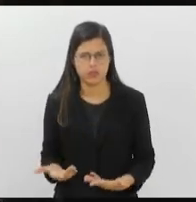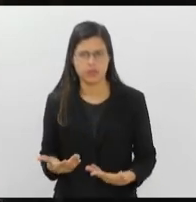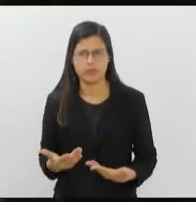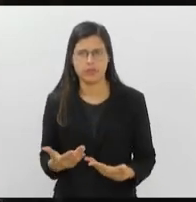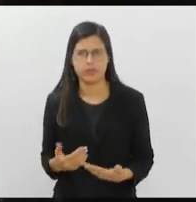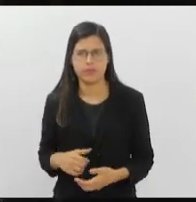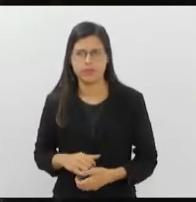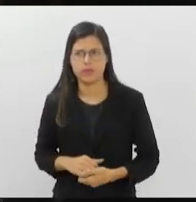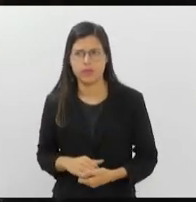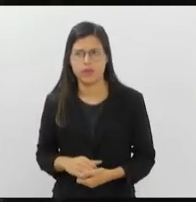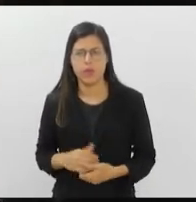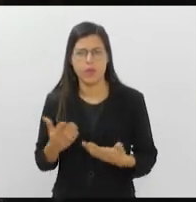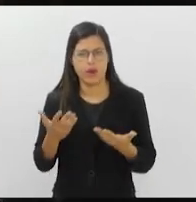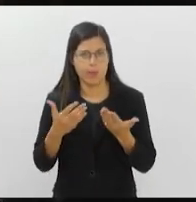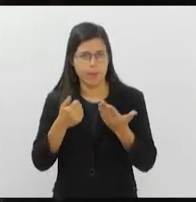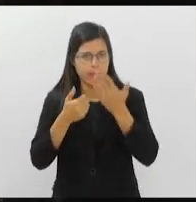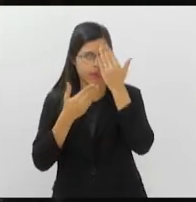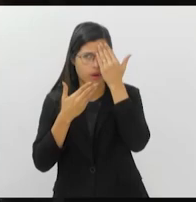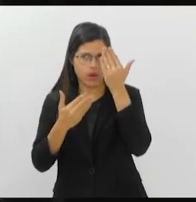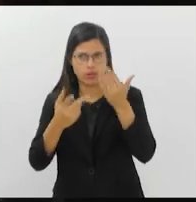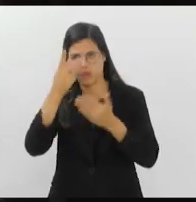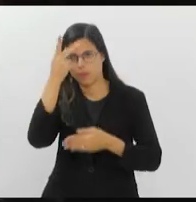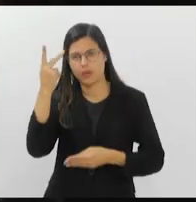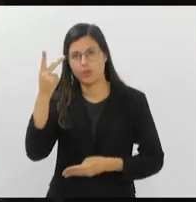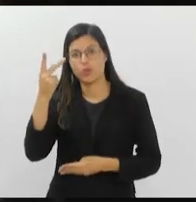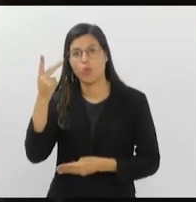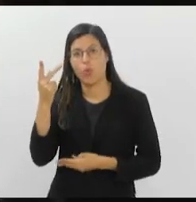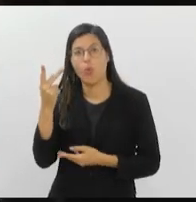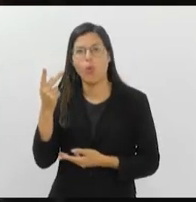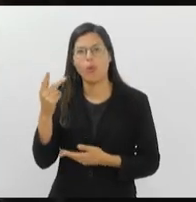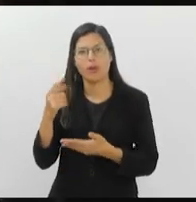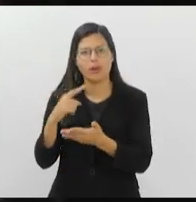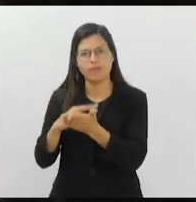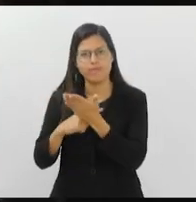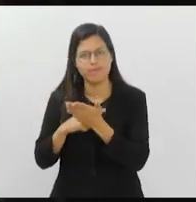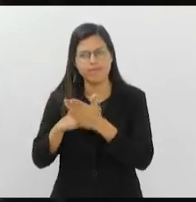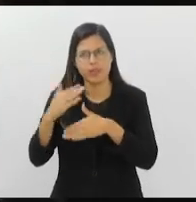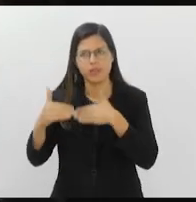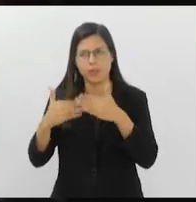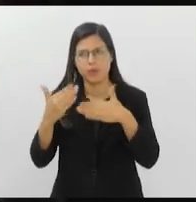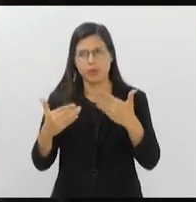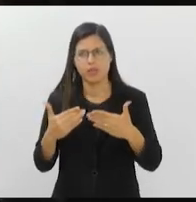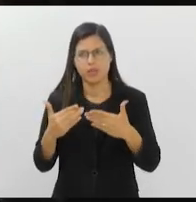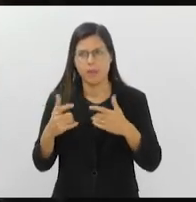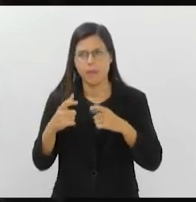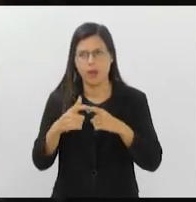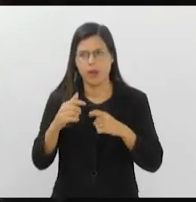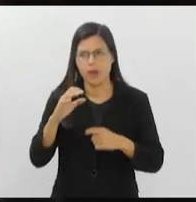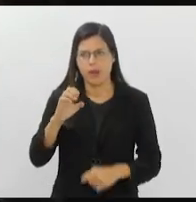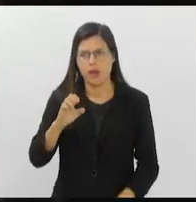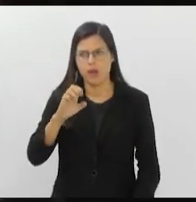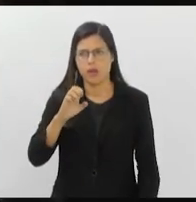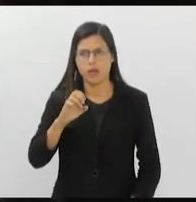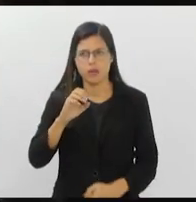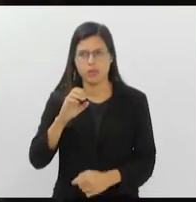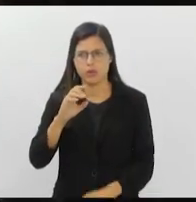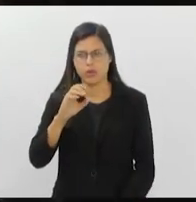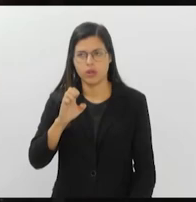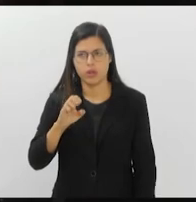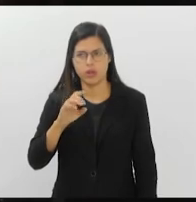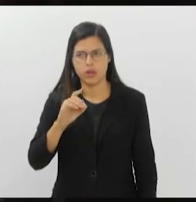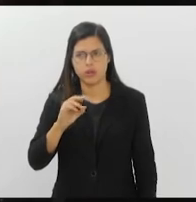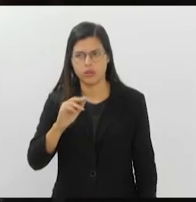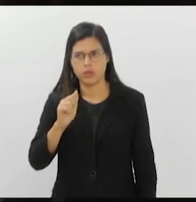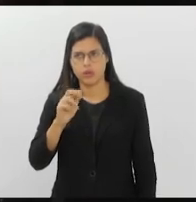isso, eu quero primeiro agradecer essas pessoas que foram fundamentais nesse processo inicialmente. Né? Os grandes mestres Eduardo Faverê, Ricardo Ferreira, mas também